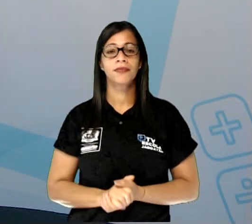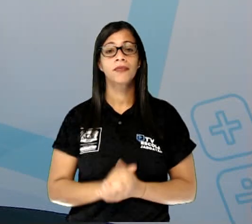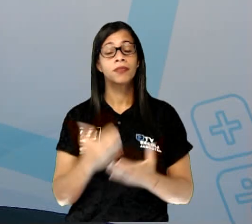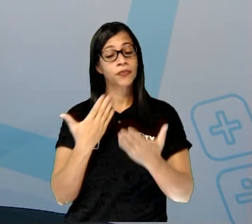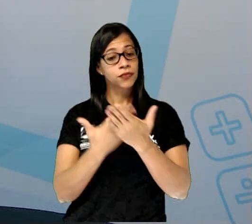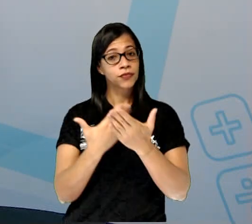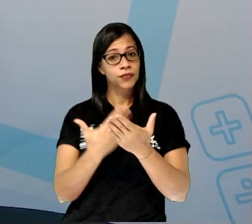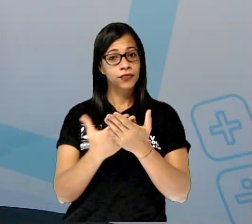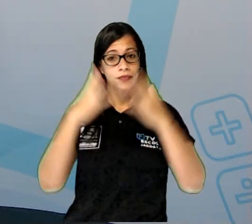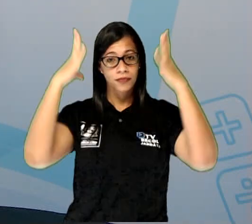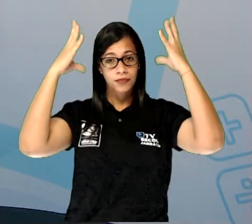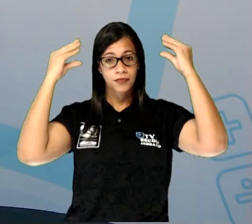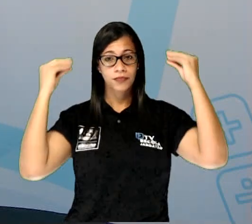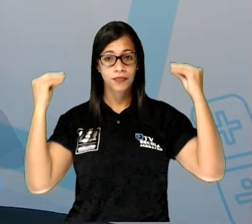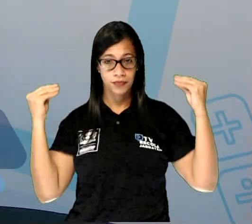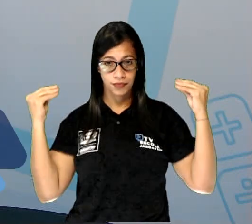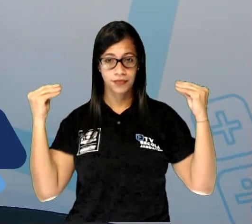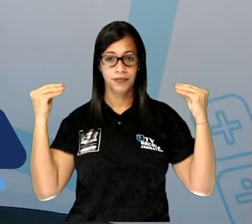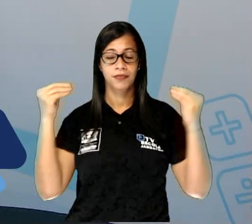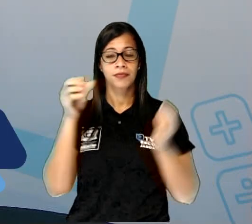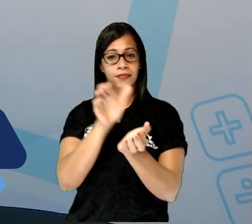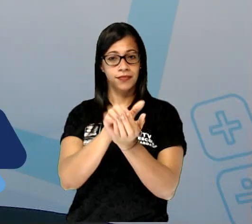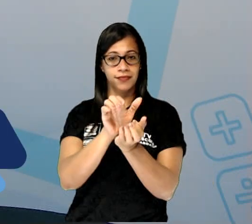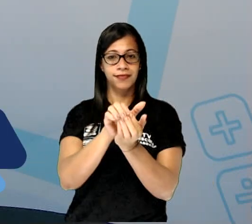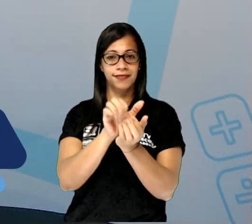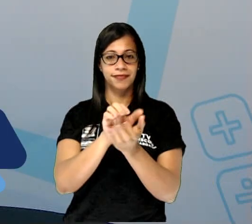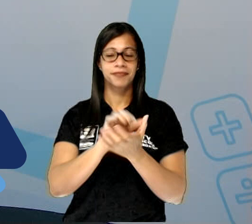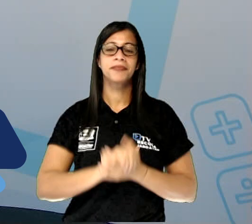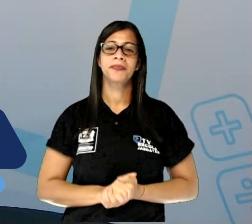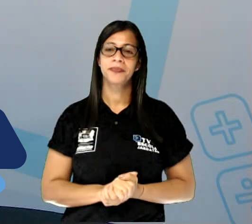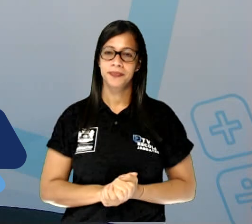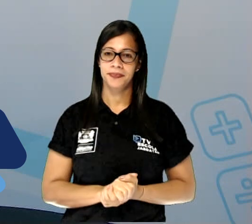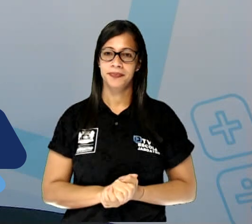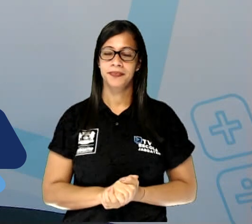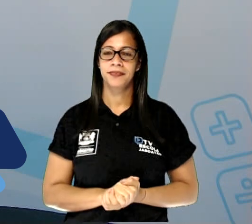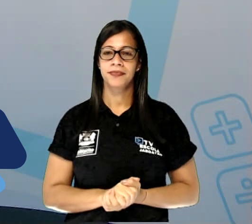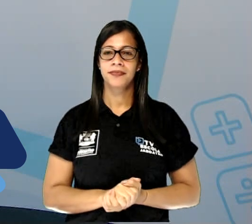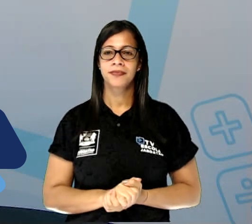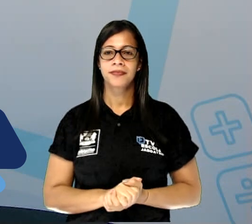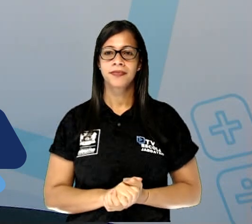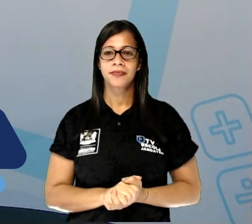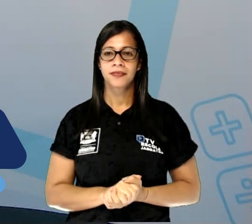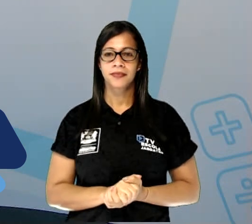em Pernambuco. Tudo bem? Bom,